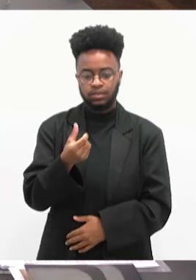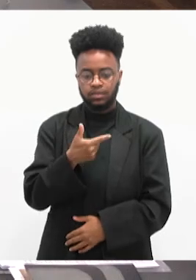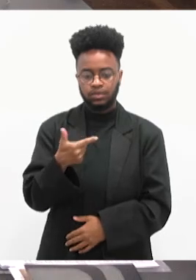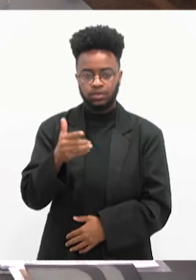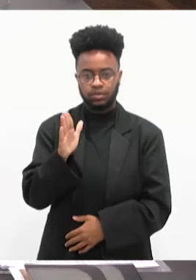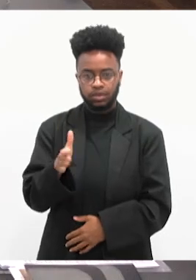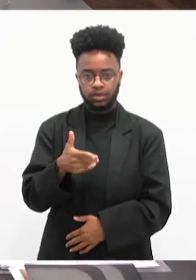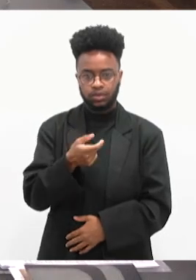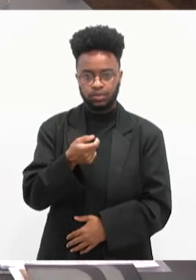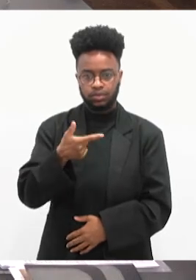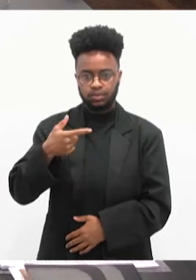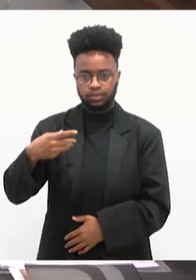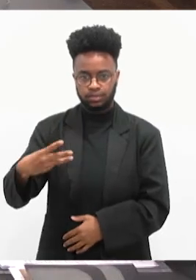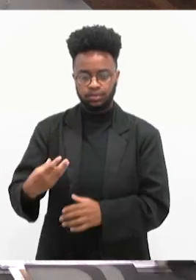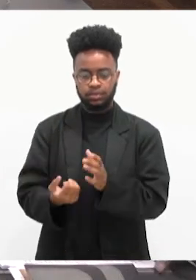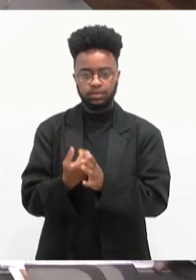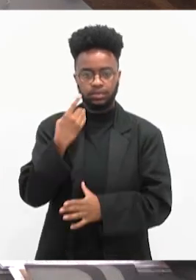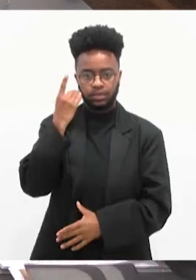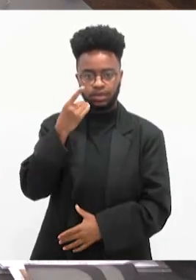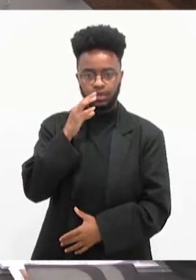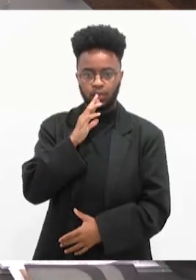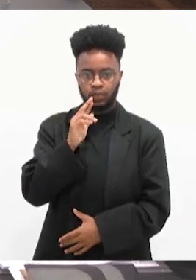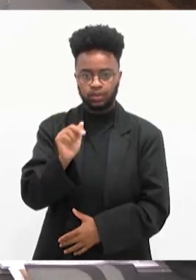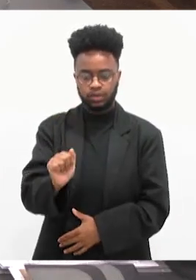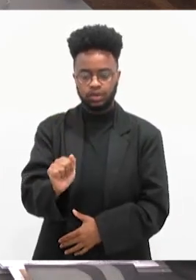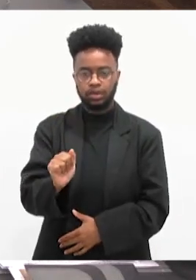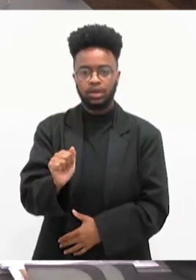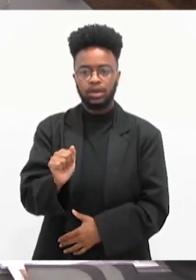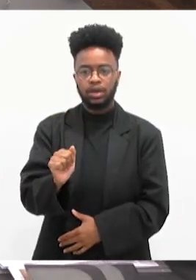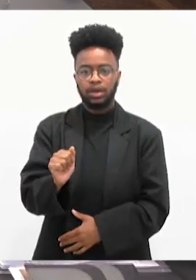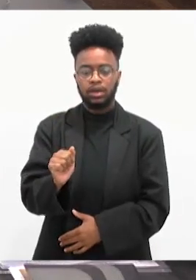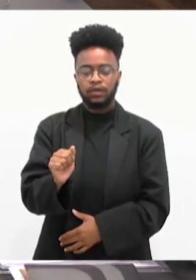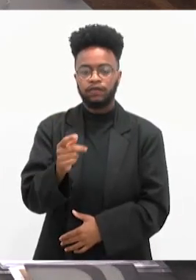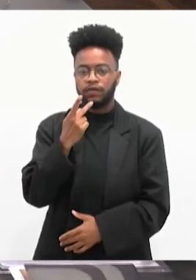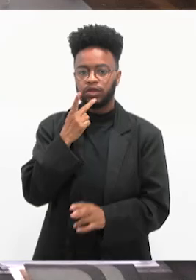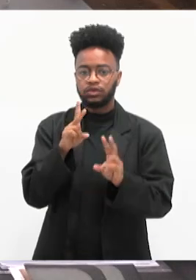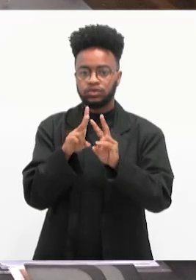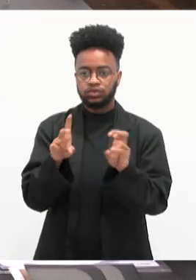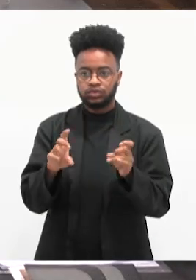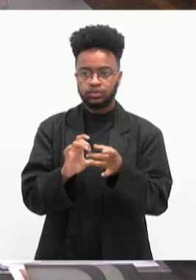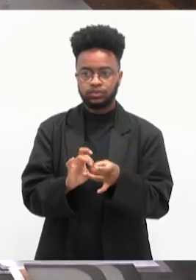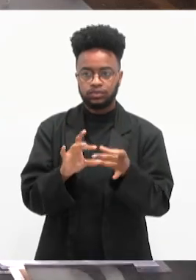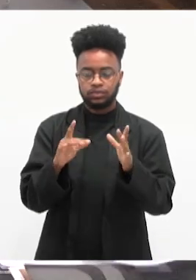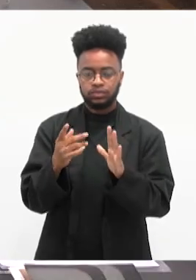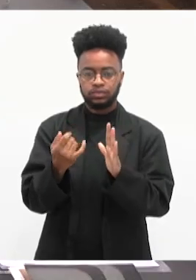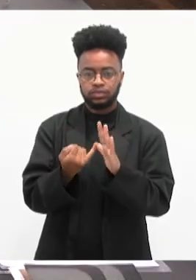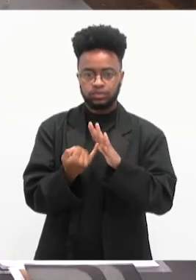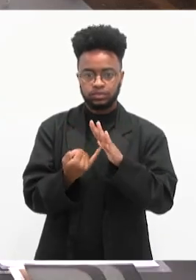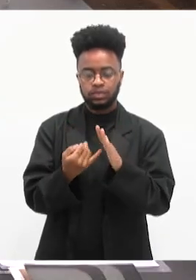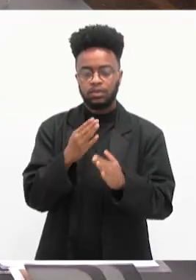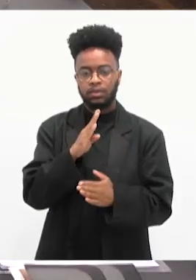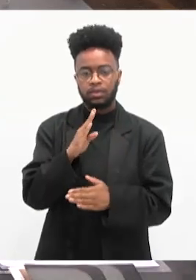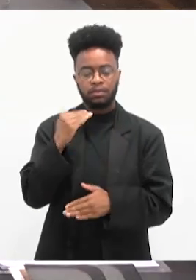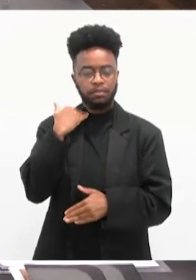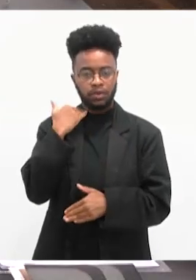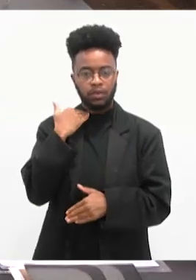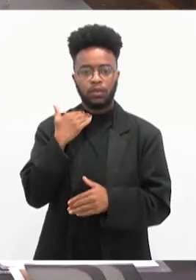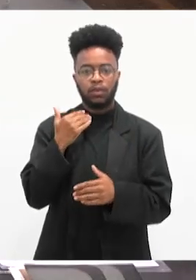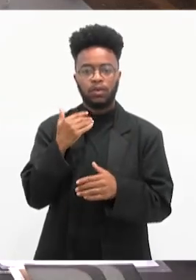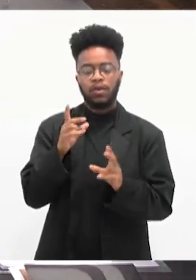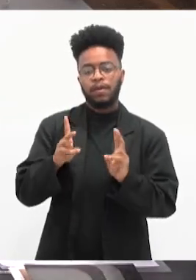622 de 2023, de autoria do deputado Rodrigo Amorim, que determina a disponibilização pelas instituições bancárias dos mesmos serviços nos